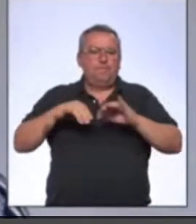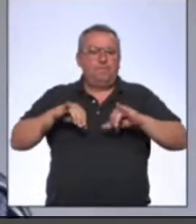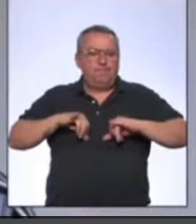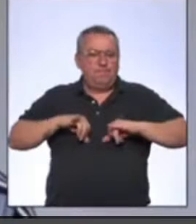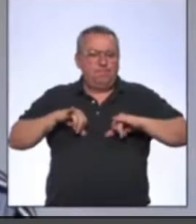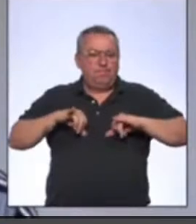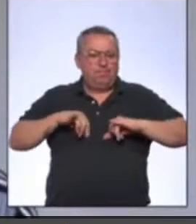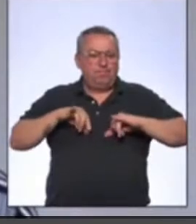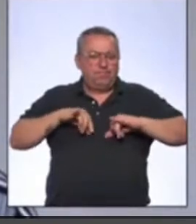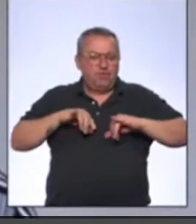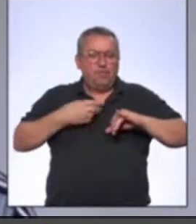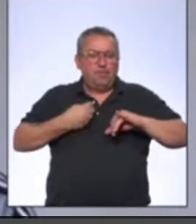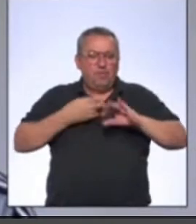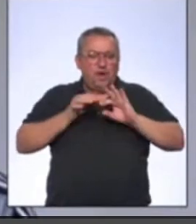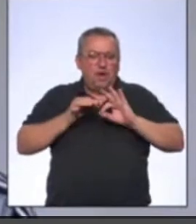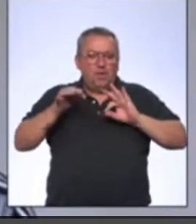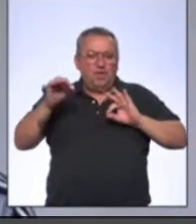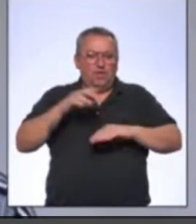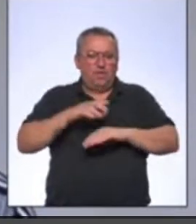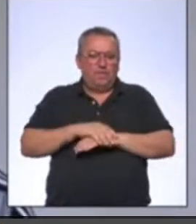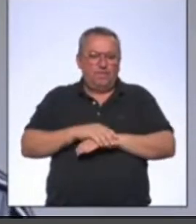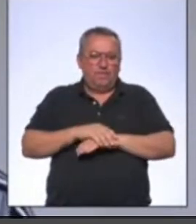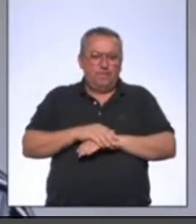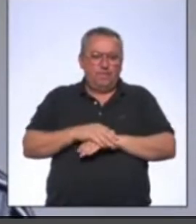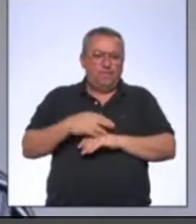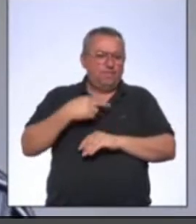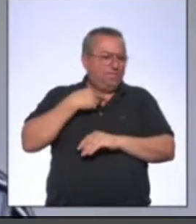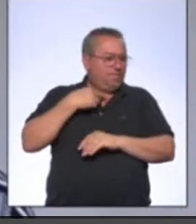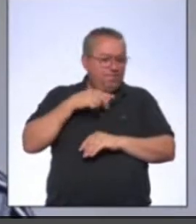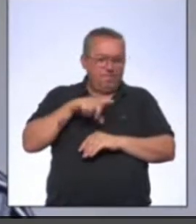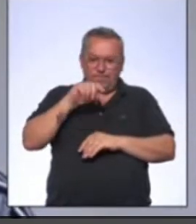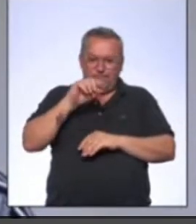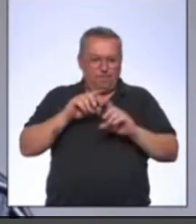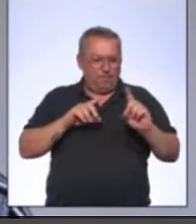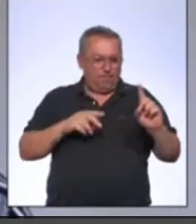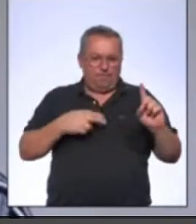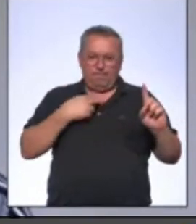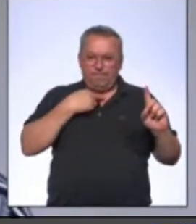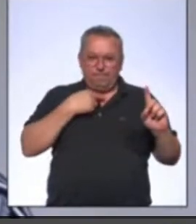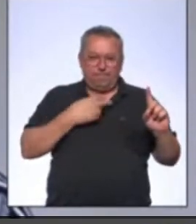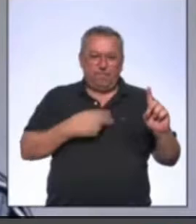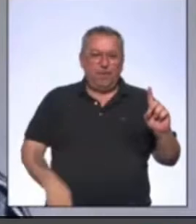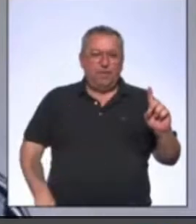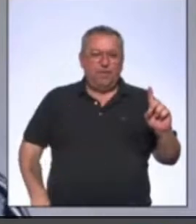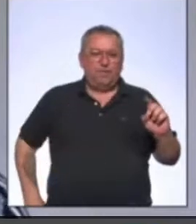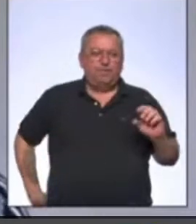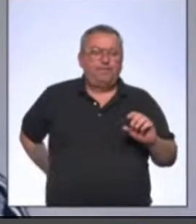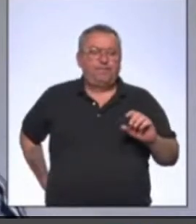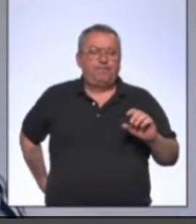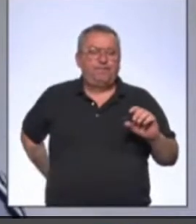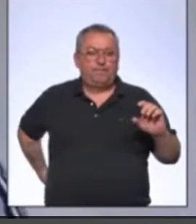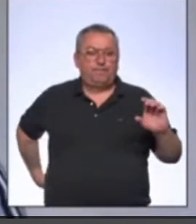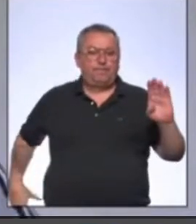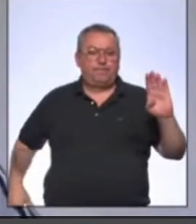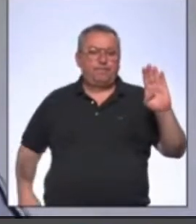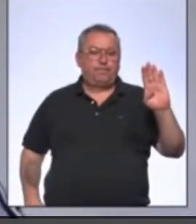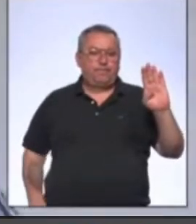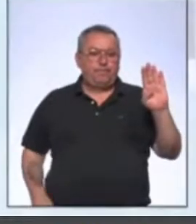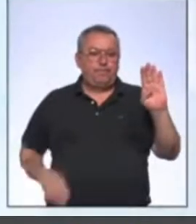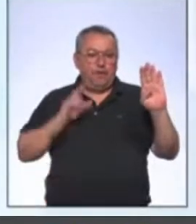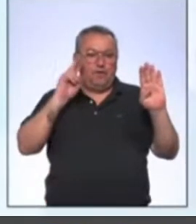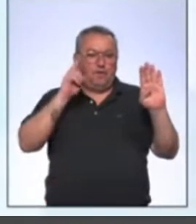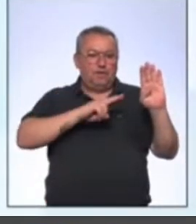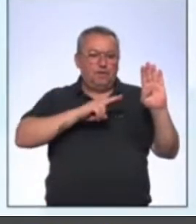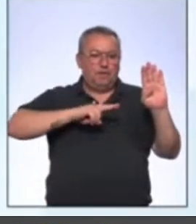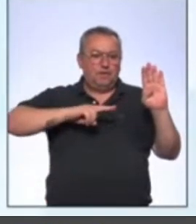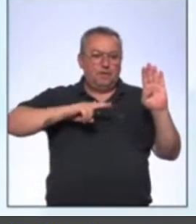longe. Esse ai, então, não pode ser a alternativa D também. Vamos olhar a alternativa B. Aí você vai falar assim, ah,